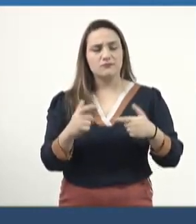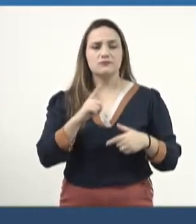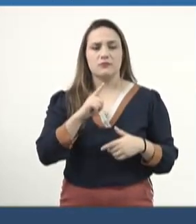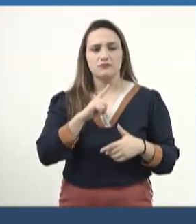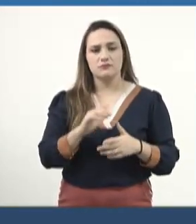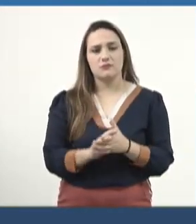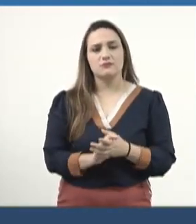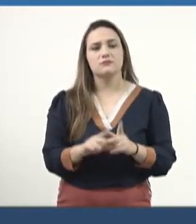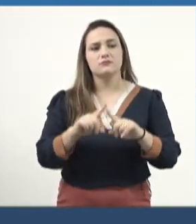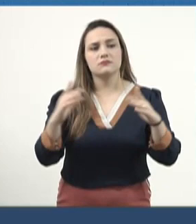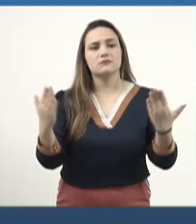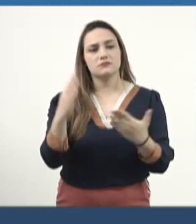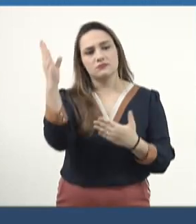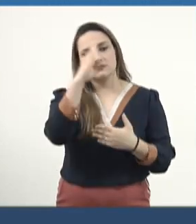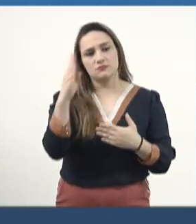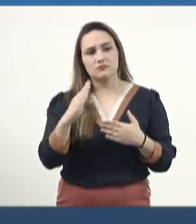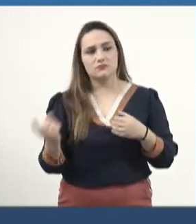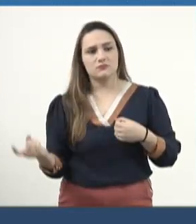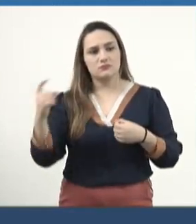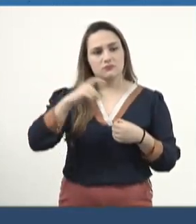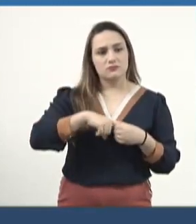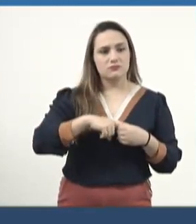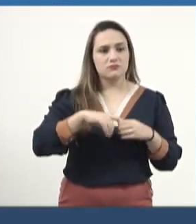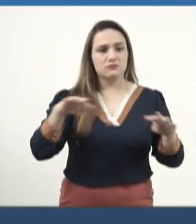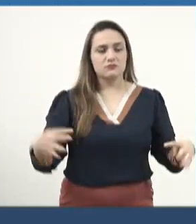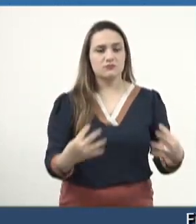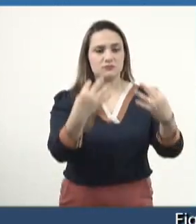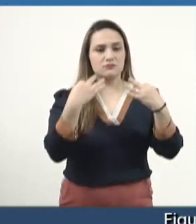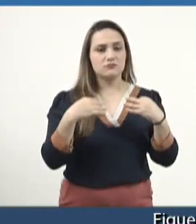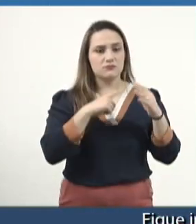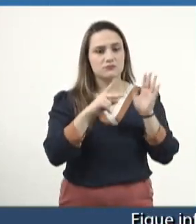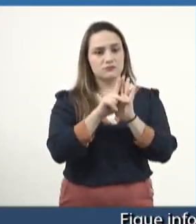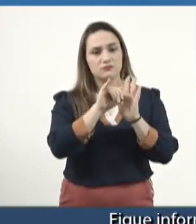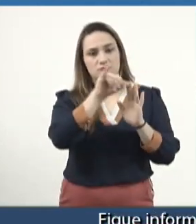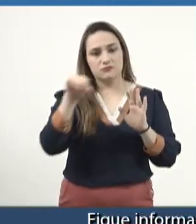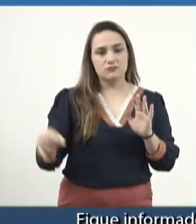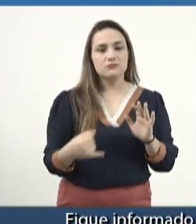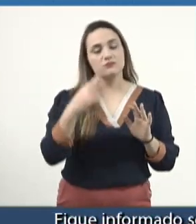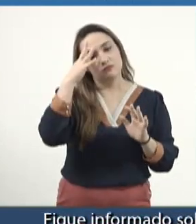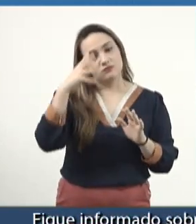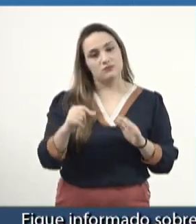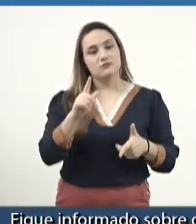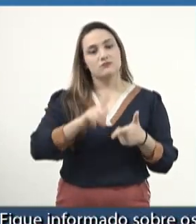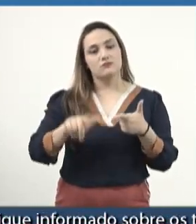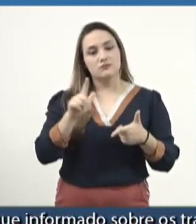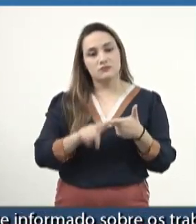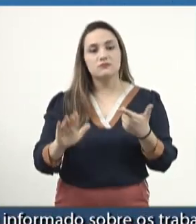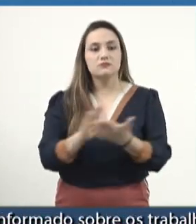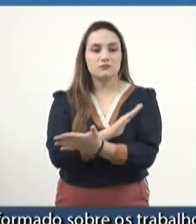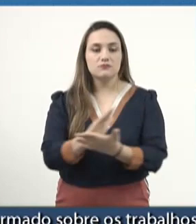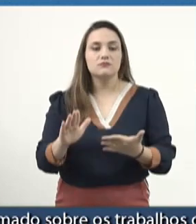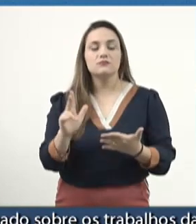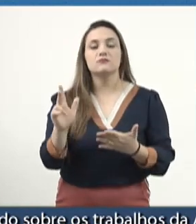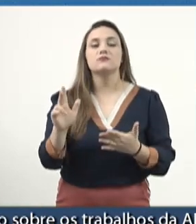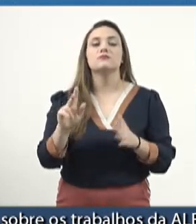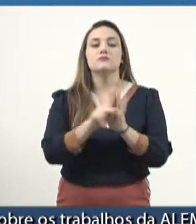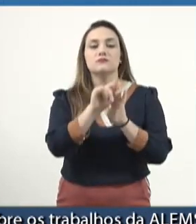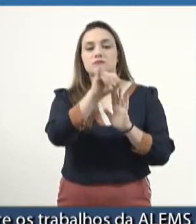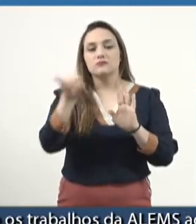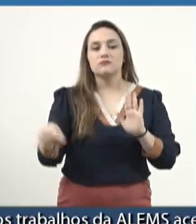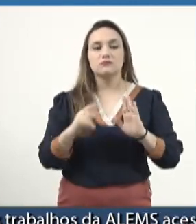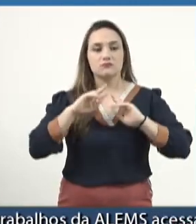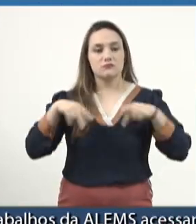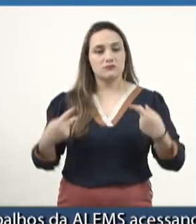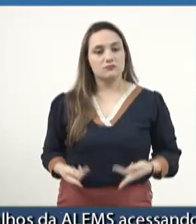que o Brasil volta para o cenário internacional com um projeto de resolver resolver situações com um projeto humanitário, com